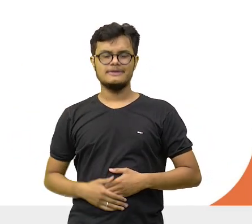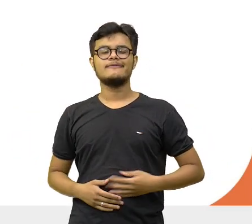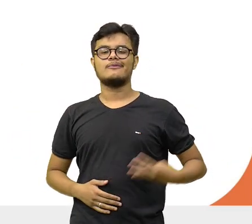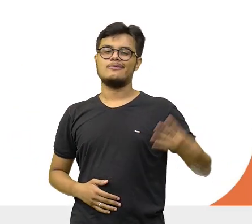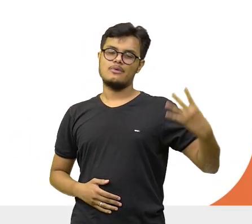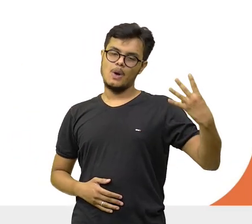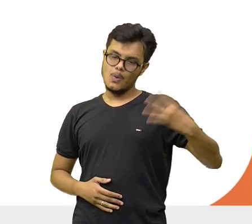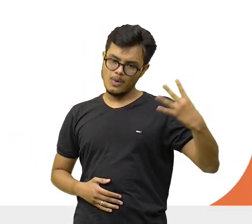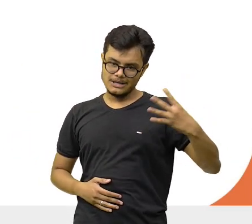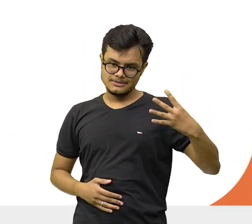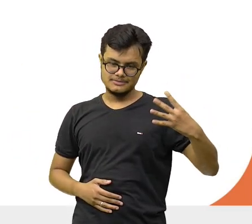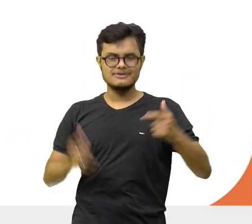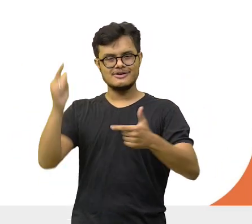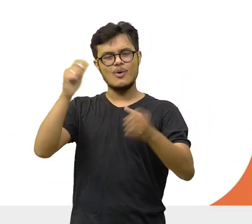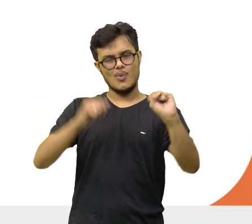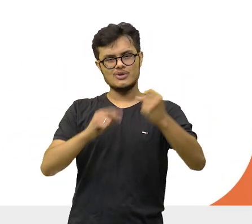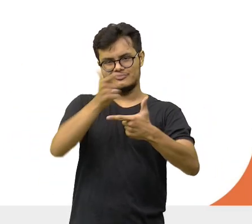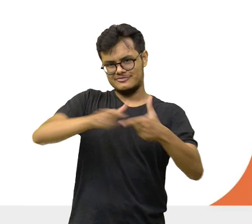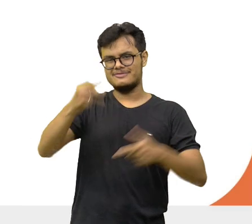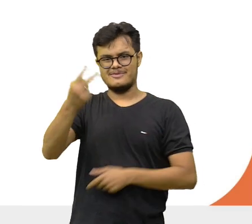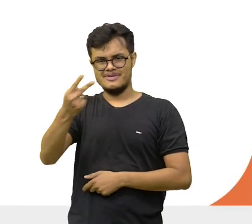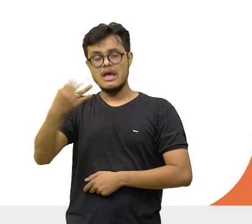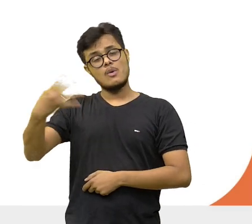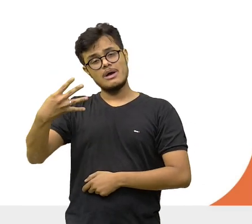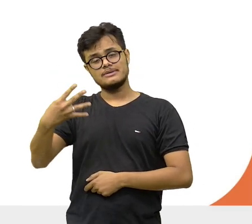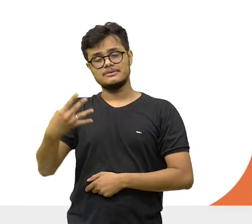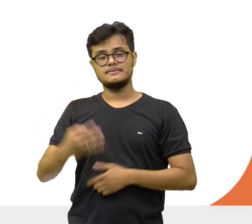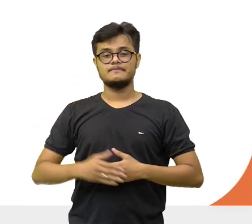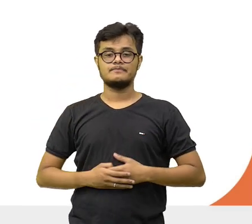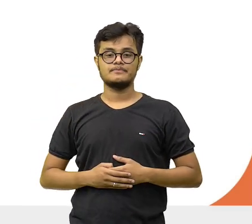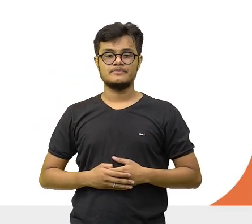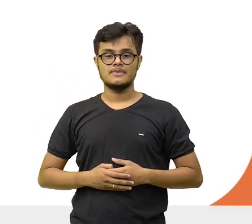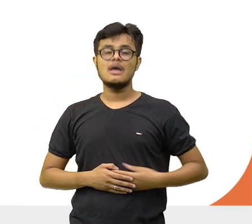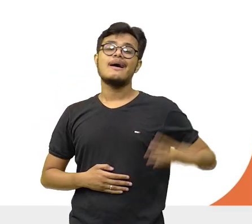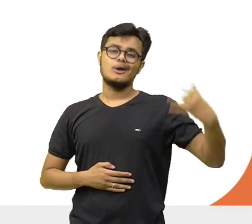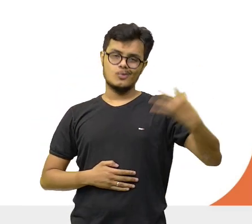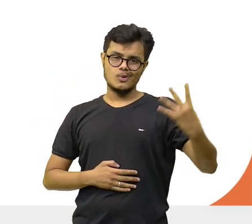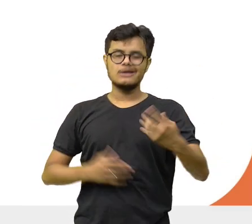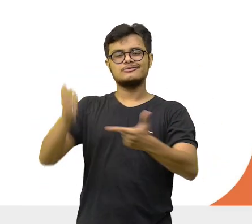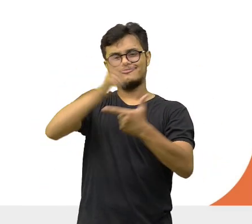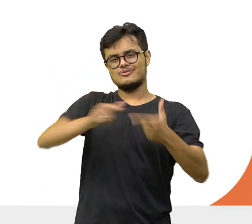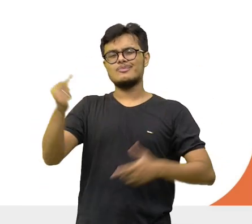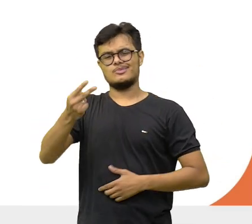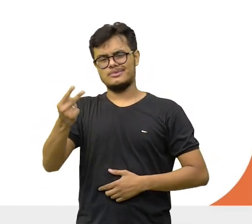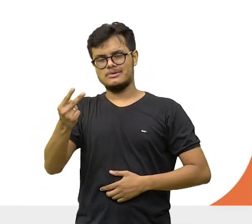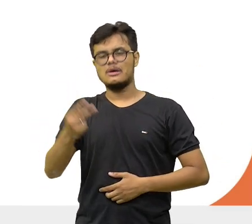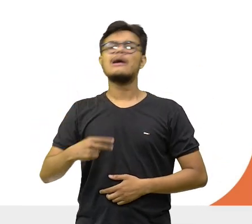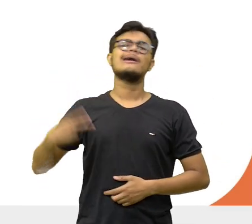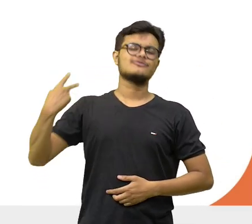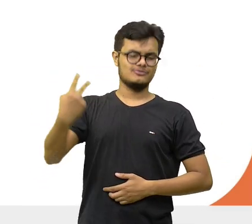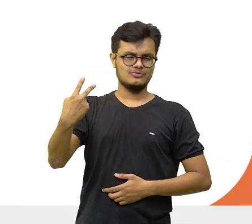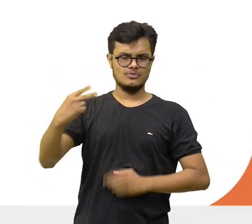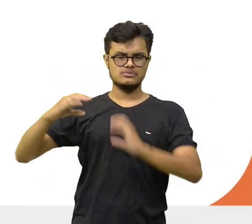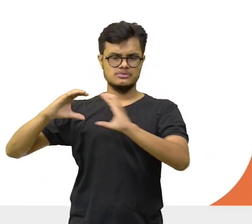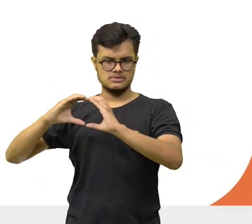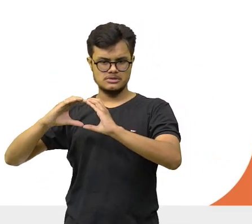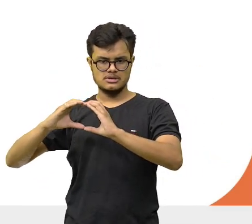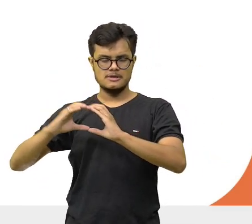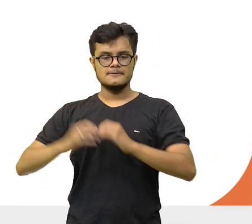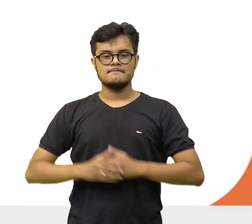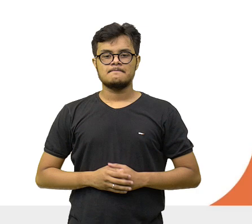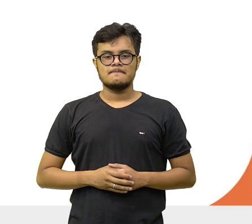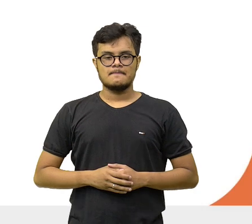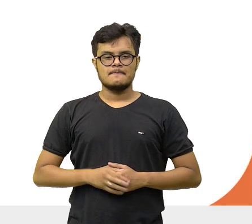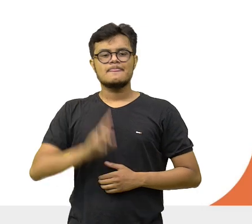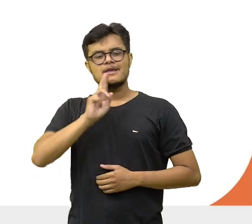4 microcoulomb. E finalizou tocando na última bola vermelha, dividindo de novo por 2, ficando 2 microcoulomb, que